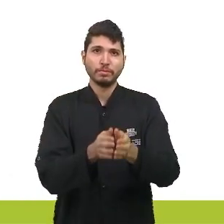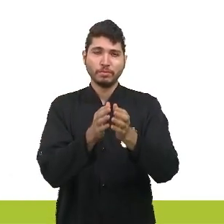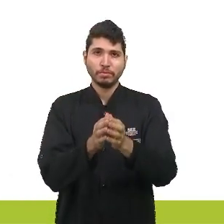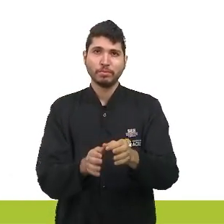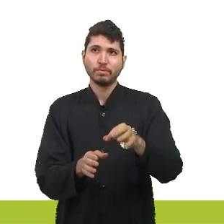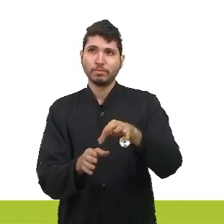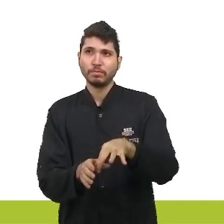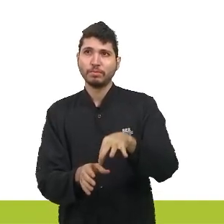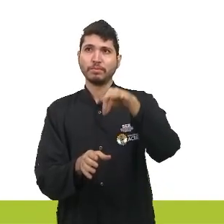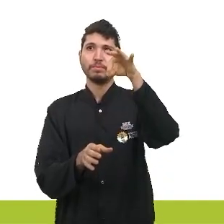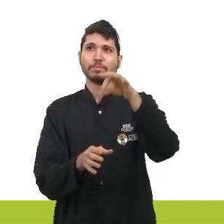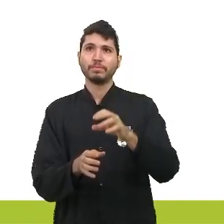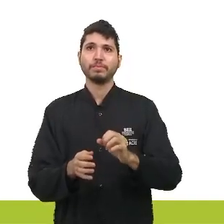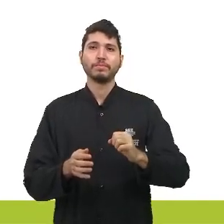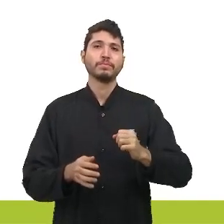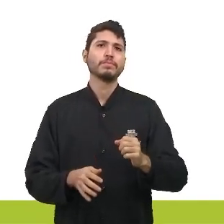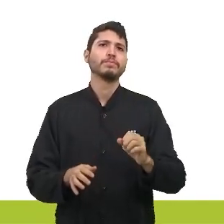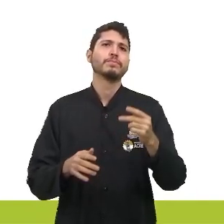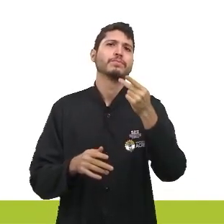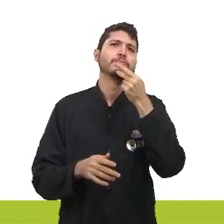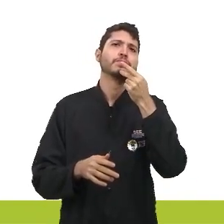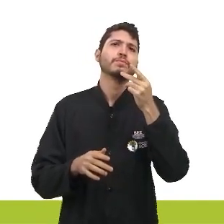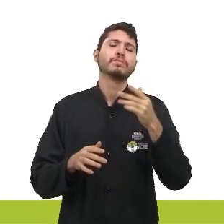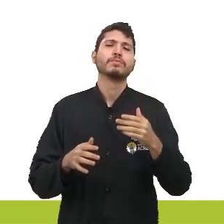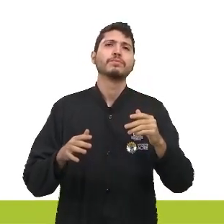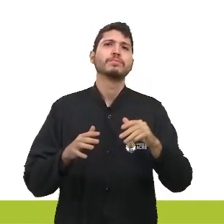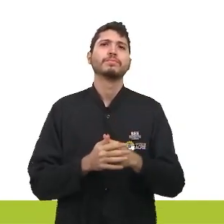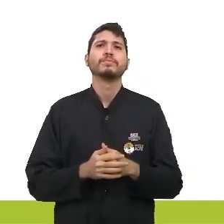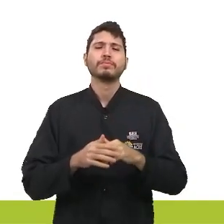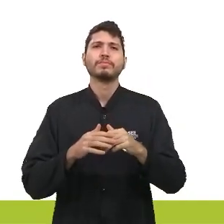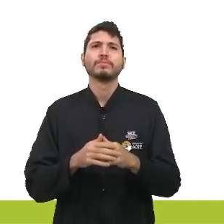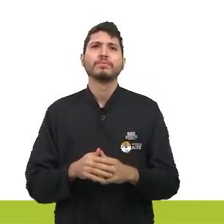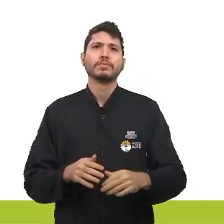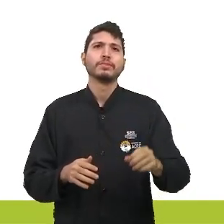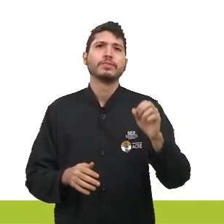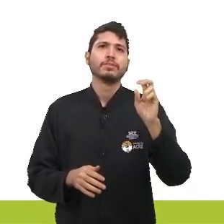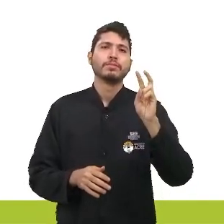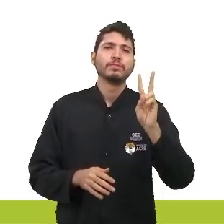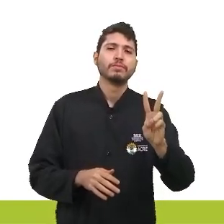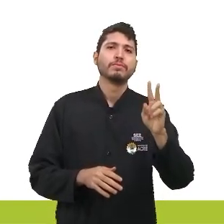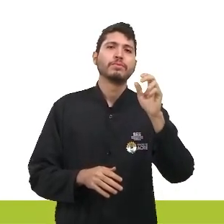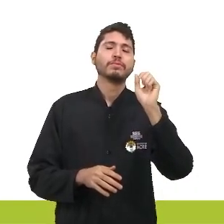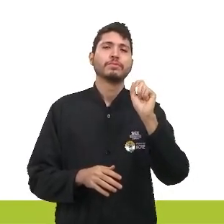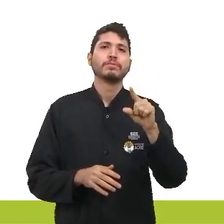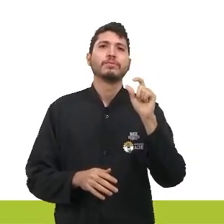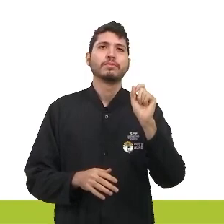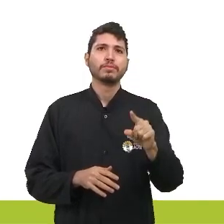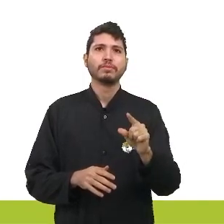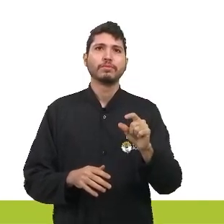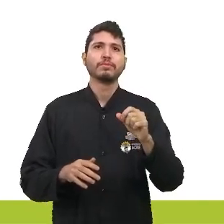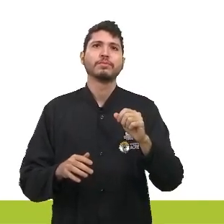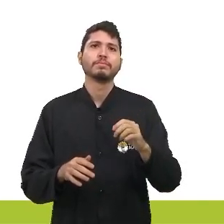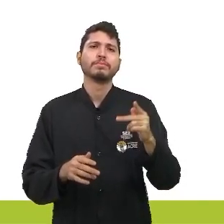serem sorteadas 2 bolas azuis, se não houver reposição?